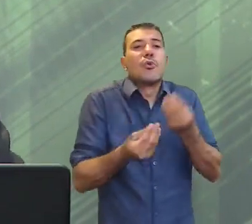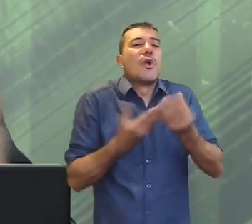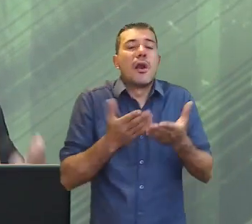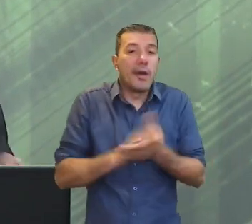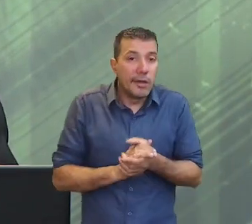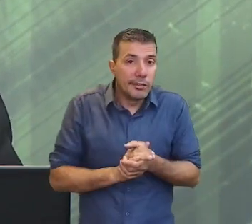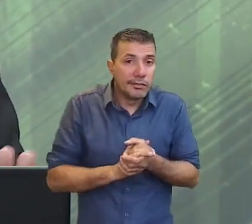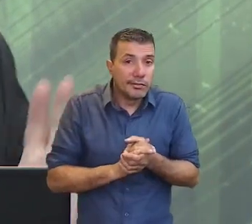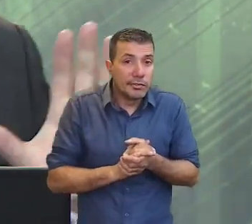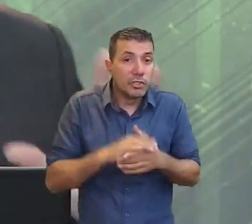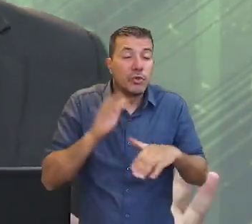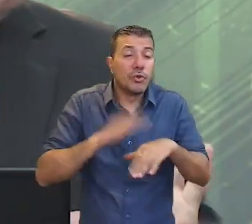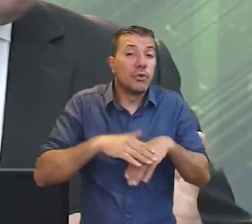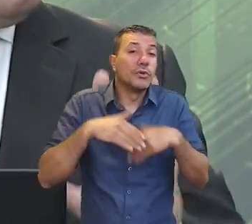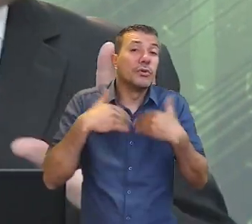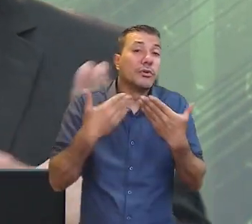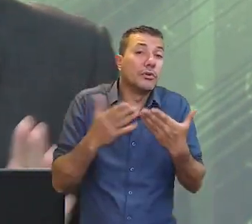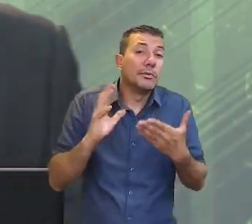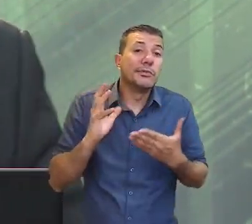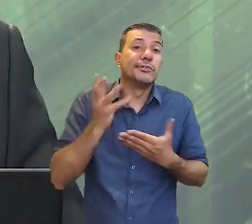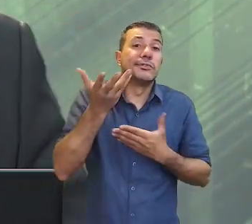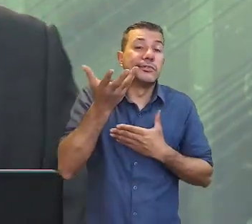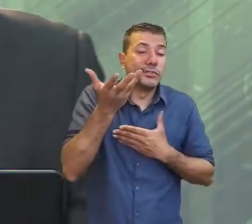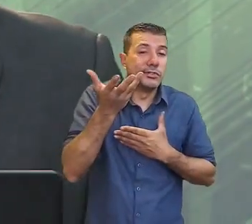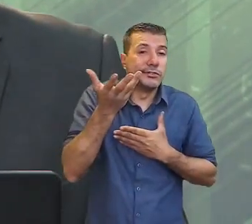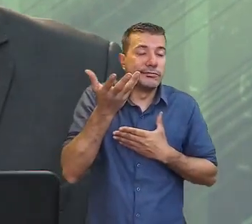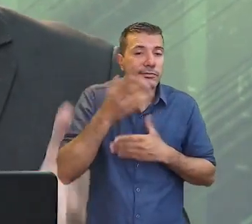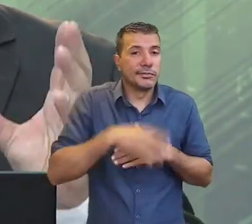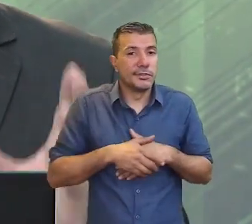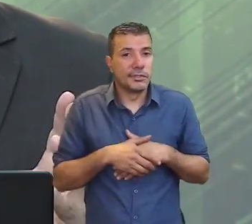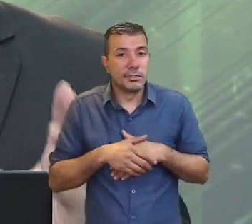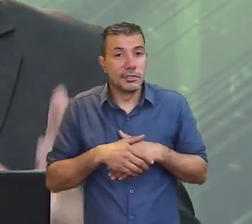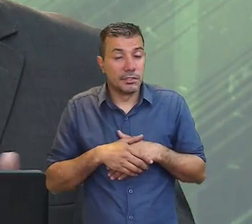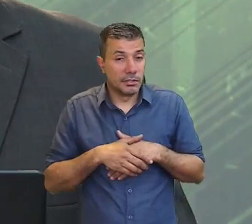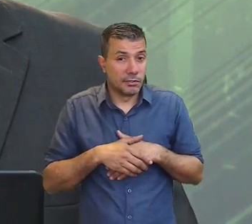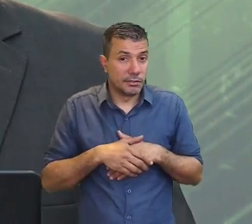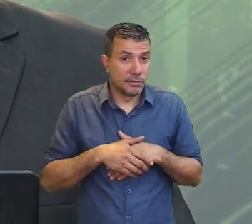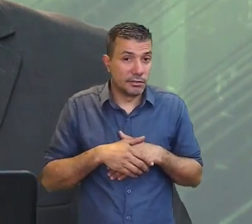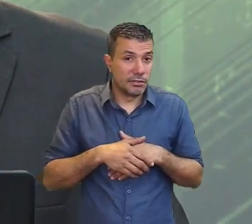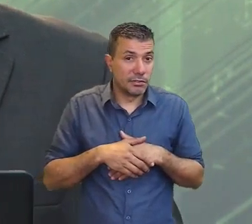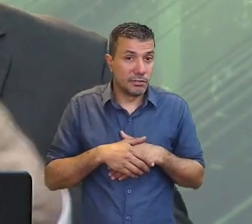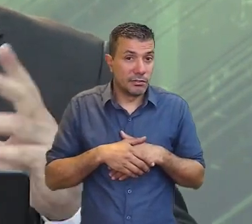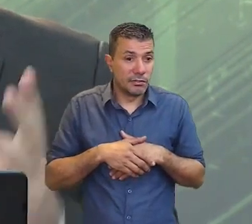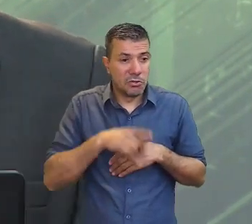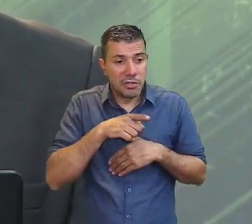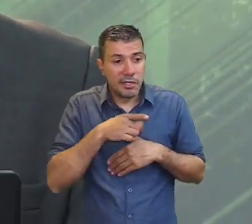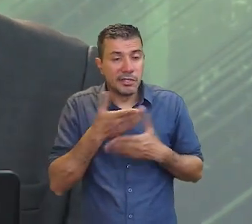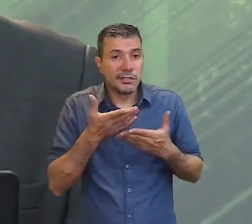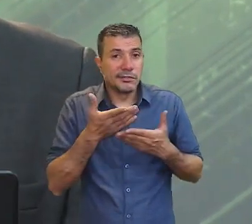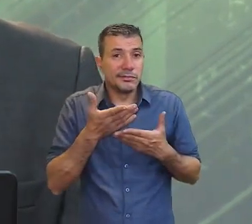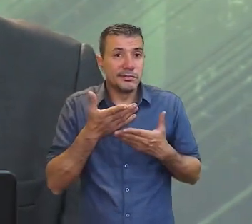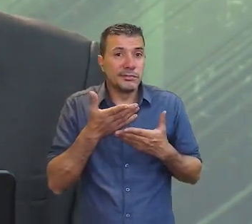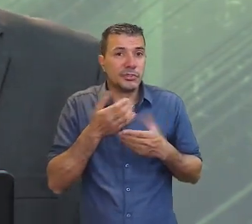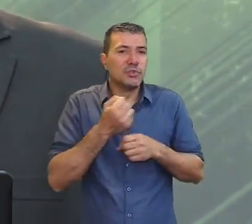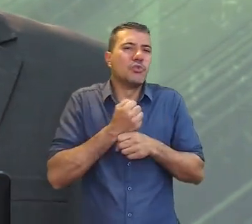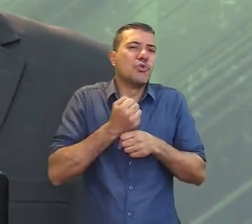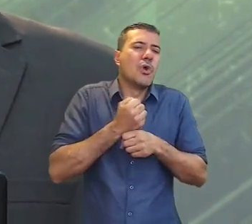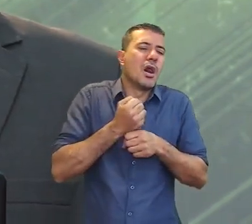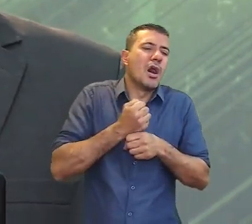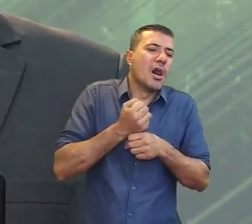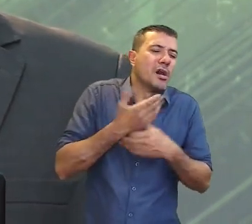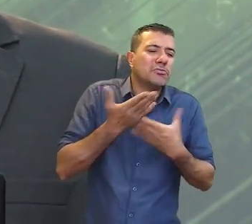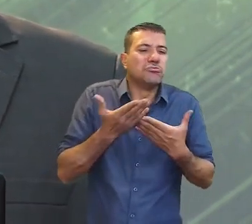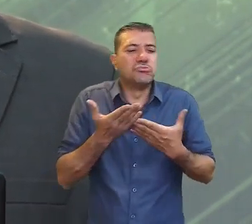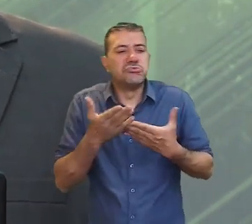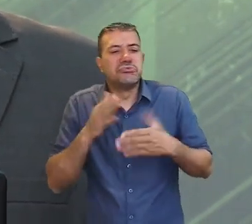E quando ele era realizado, ou melhor, eu vou completar mais essa pergunta. Quantas vezes ele era realizado por ano, pastor? Nós temos